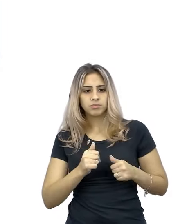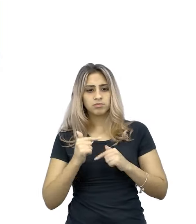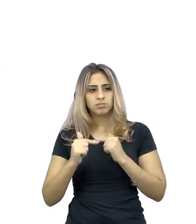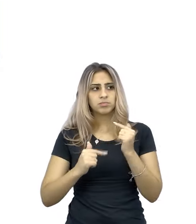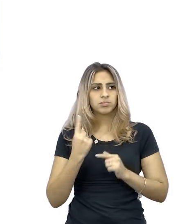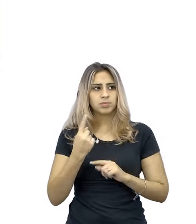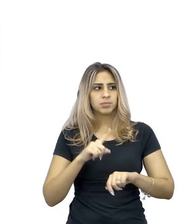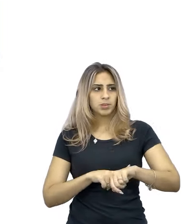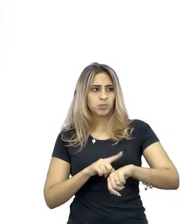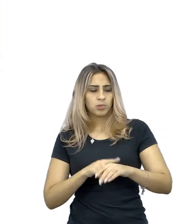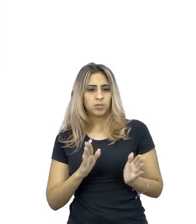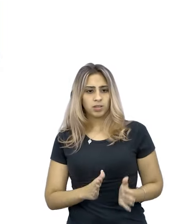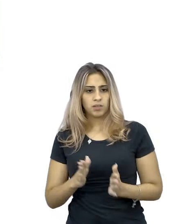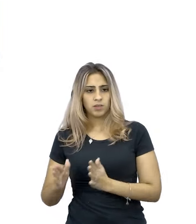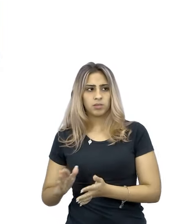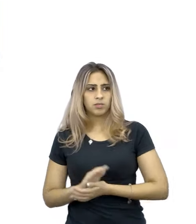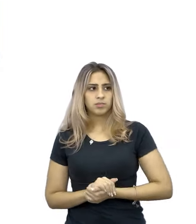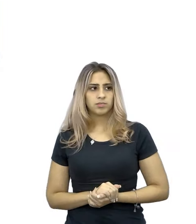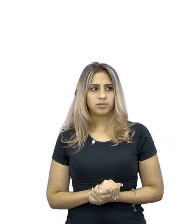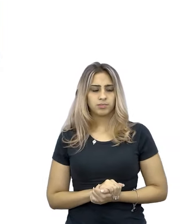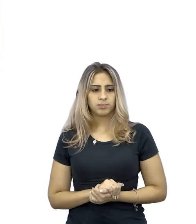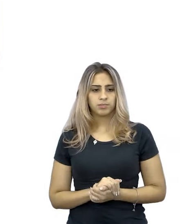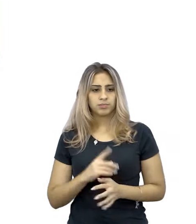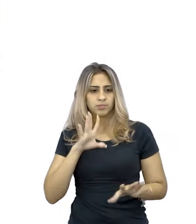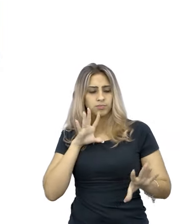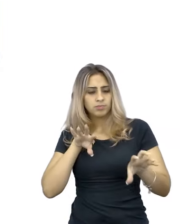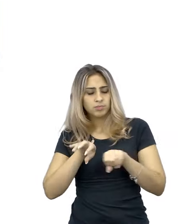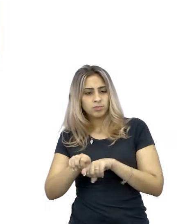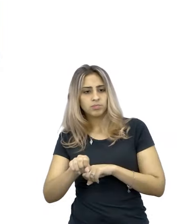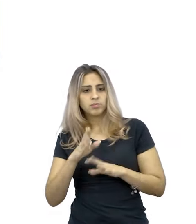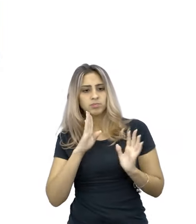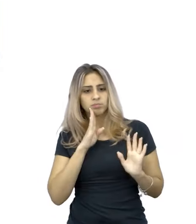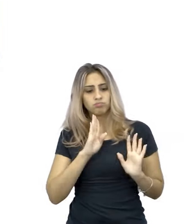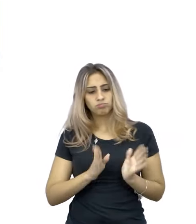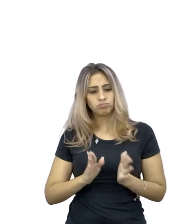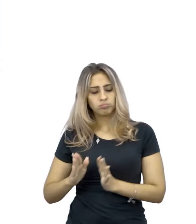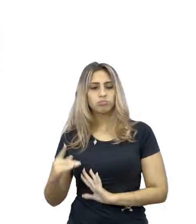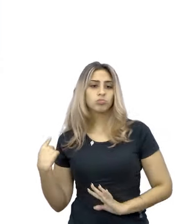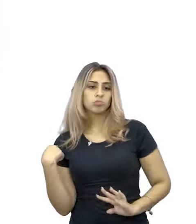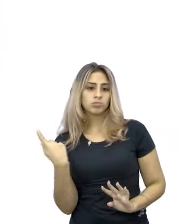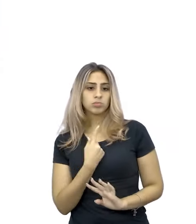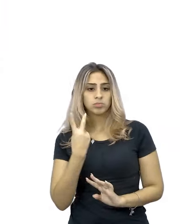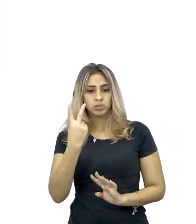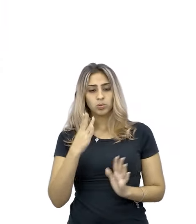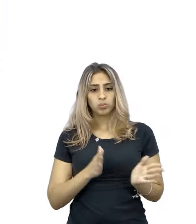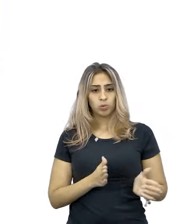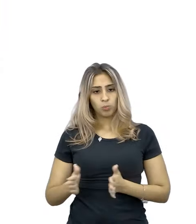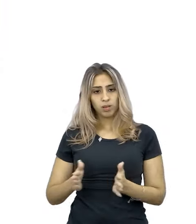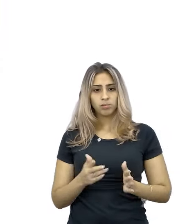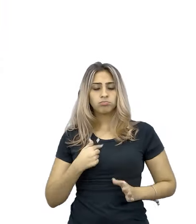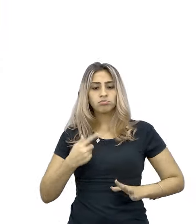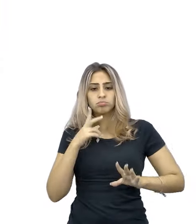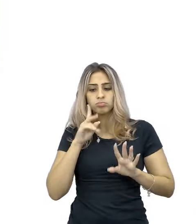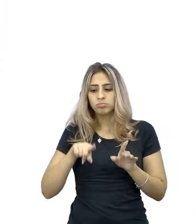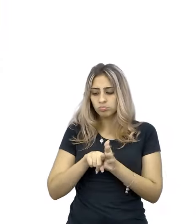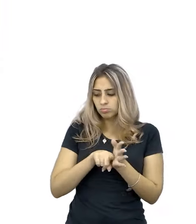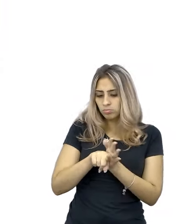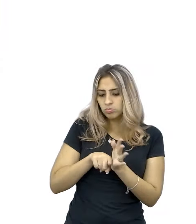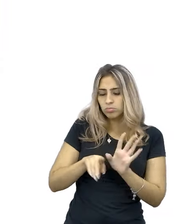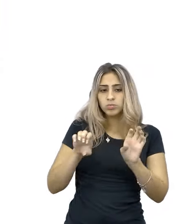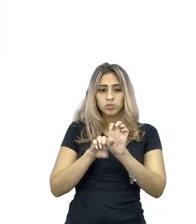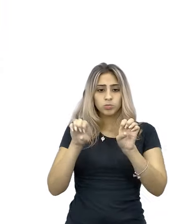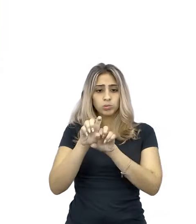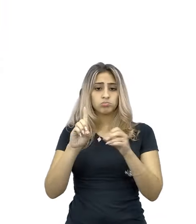no primeiro momento com uma revisão da formação de etapa. Nós vamos no segundo momento, vamos fazer uma exploração da